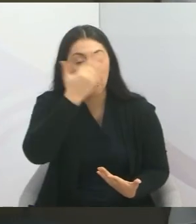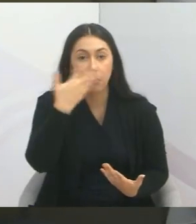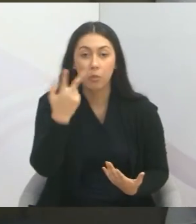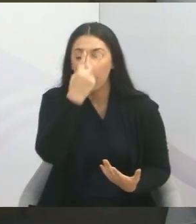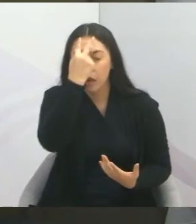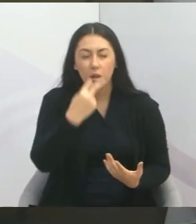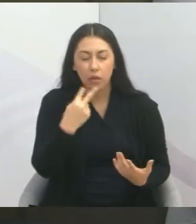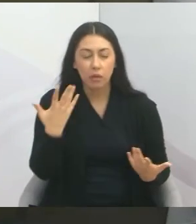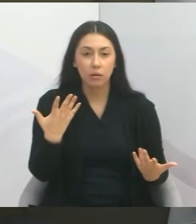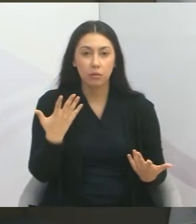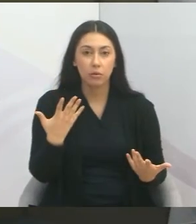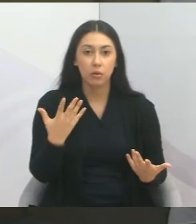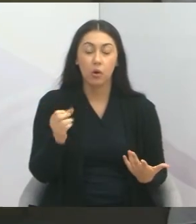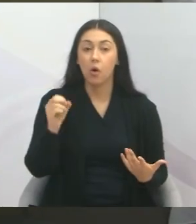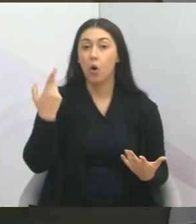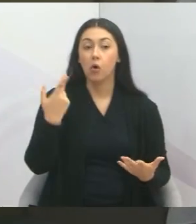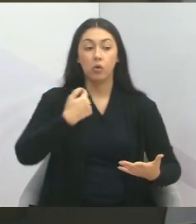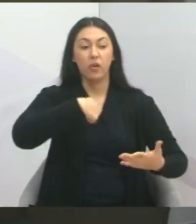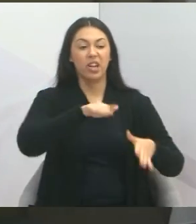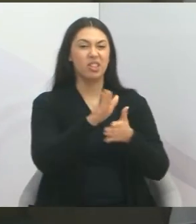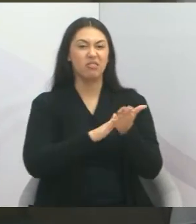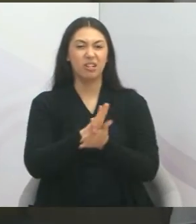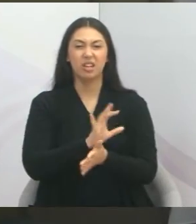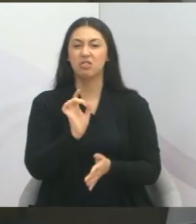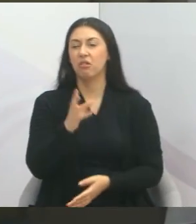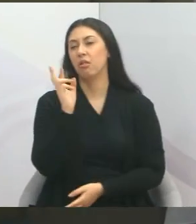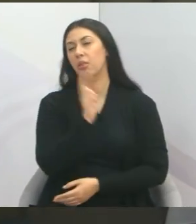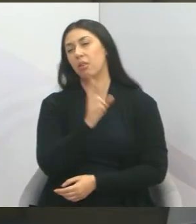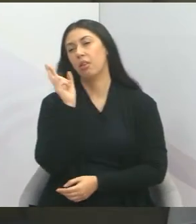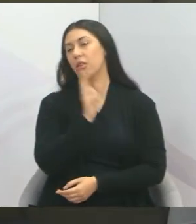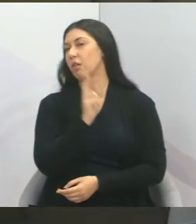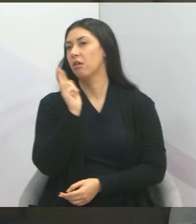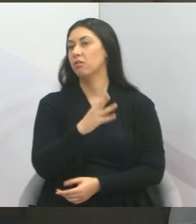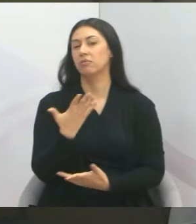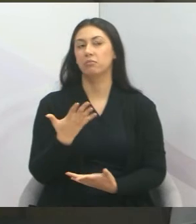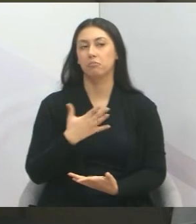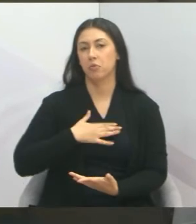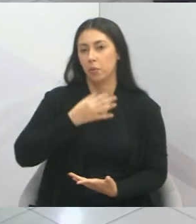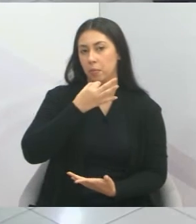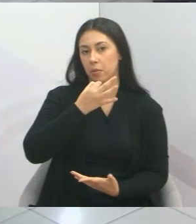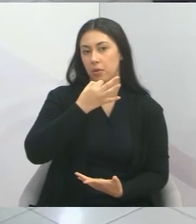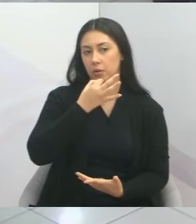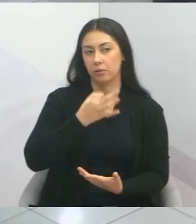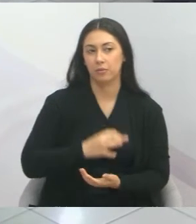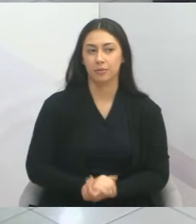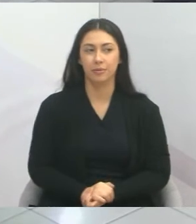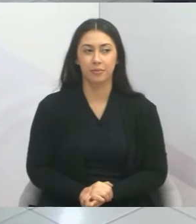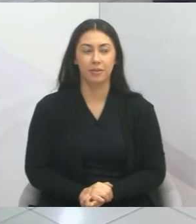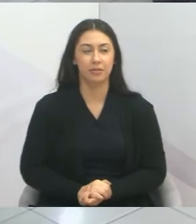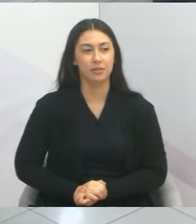acontecendo na cidade de Jacareí ou não tão indo então copiando e mandando e essa minha visão